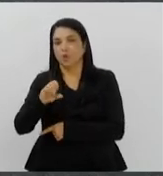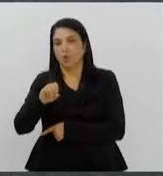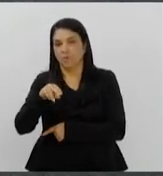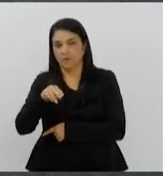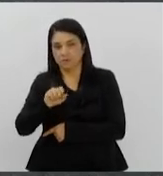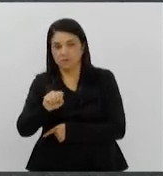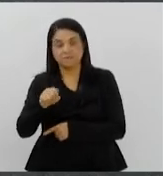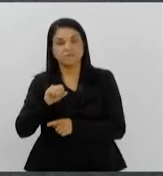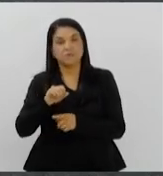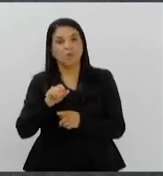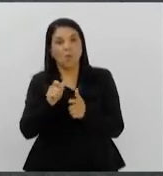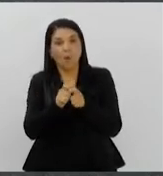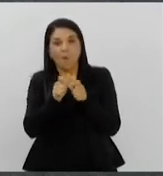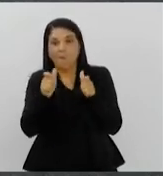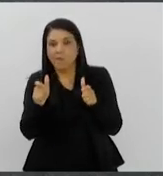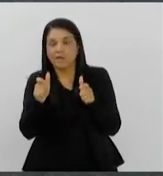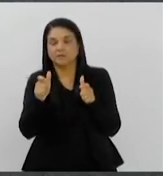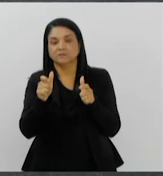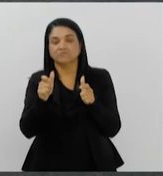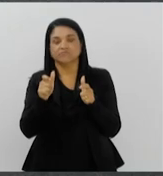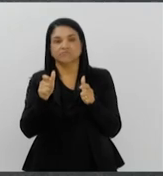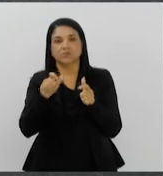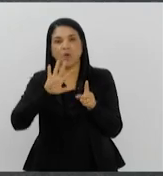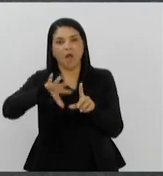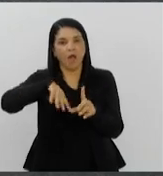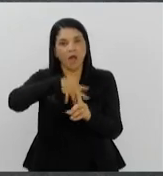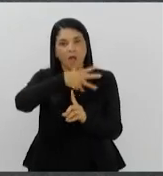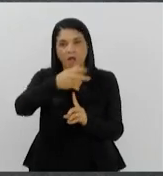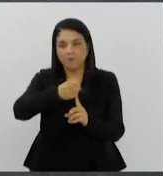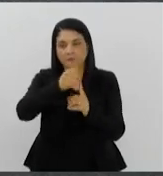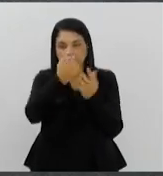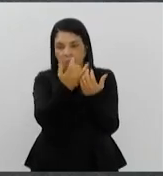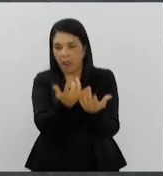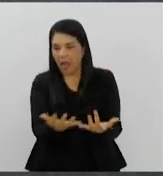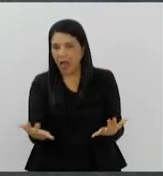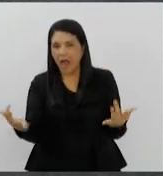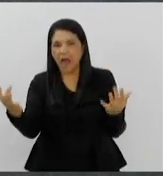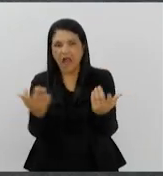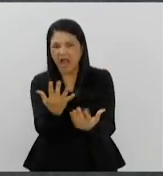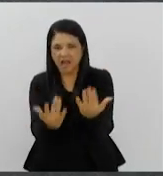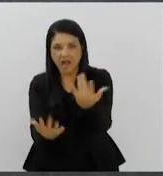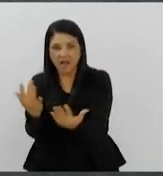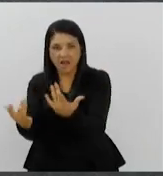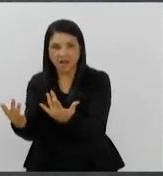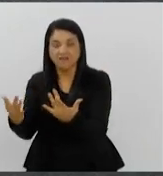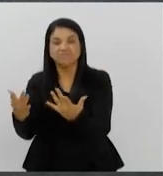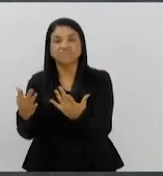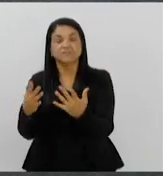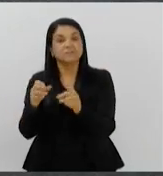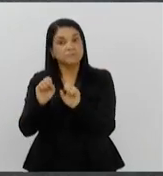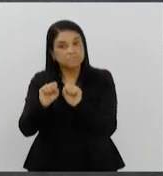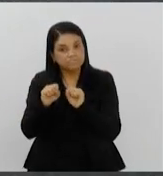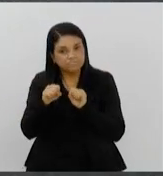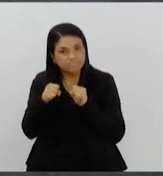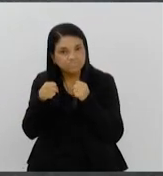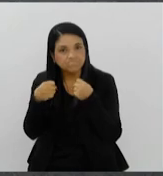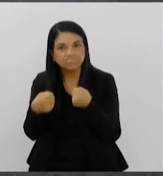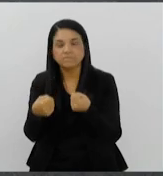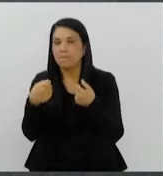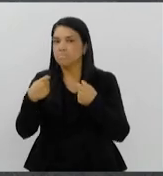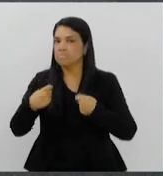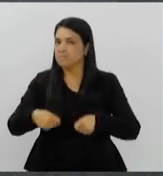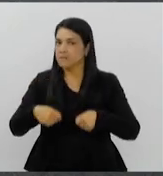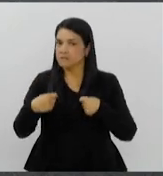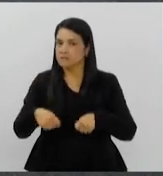aumento significativo da degradação ambiental e a dificuldade da gente convergir esforços para que a gente